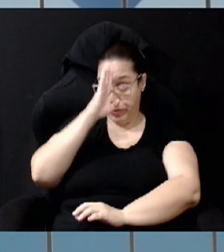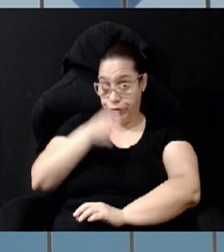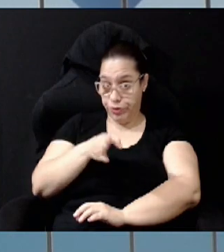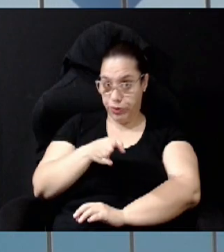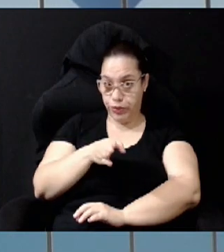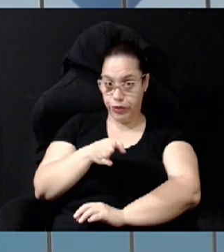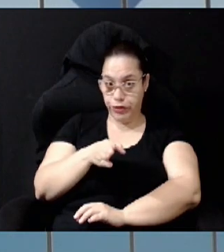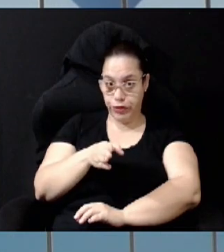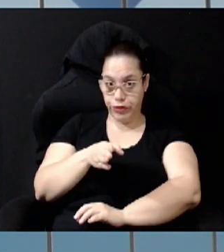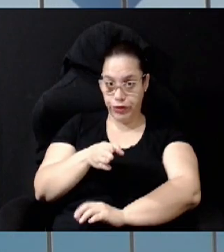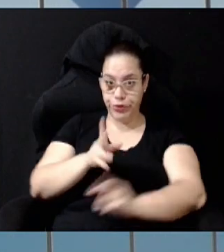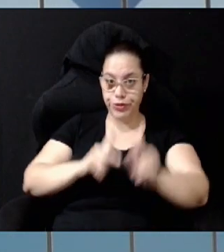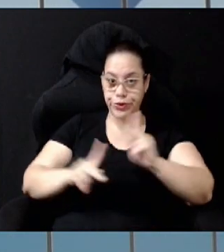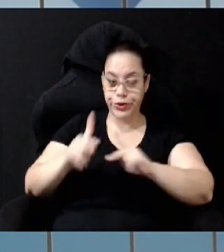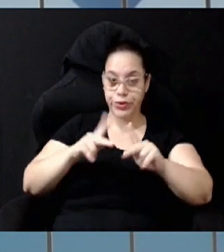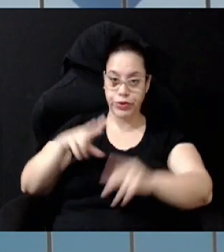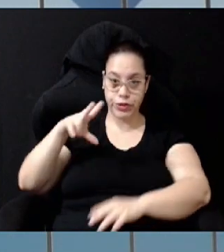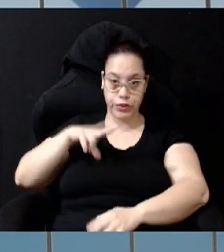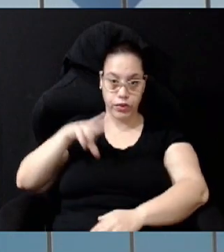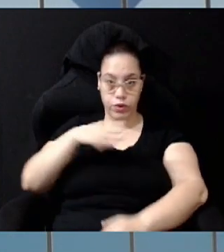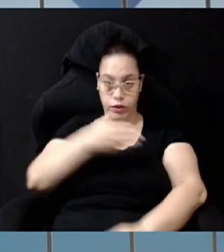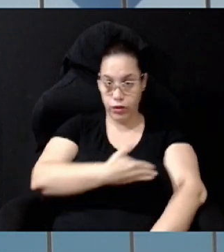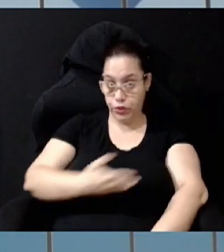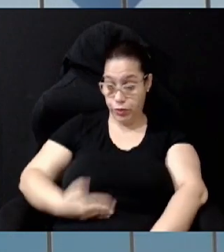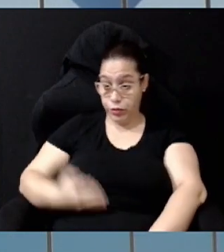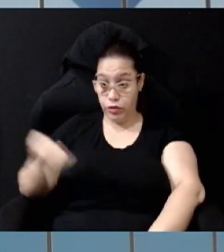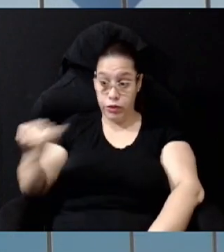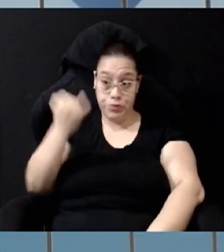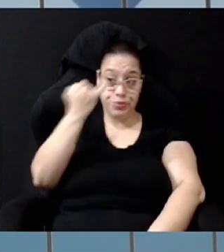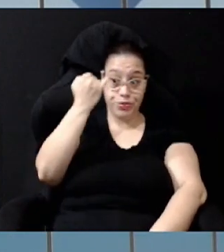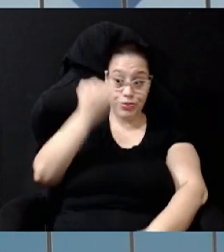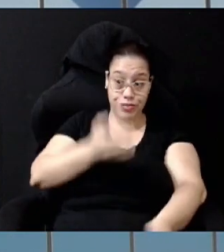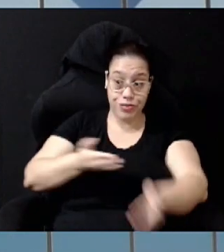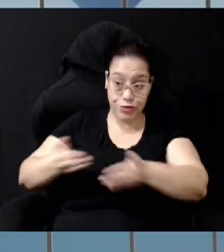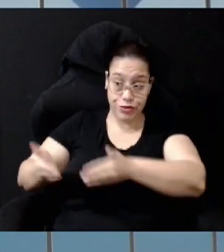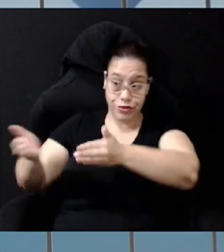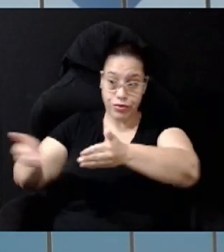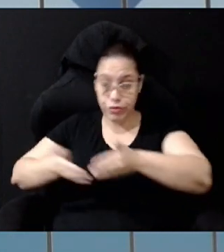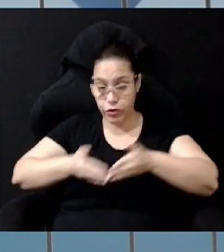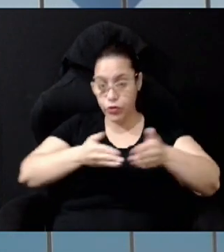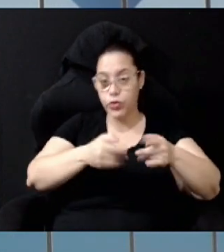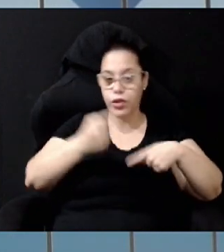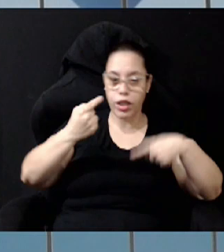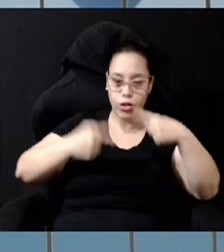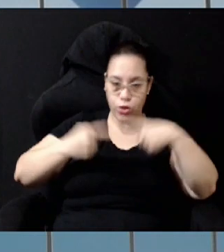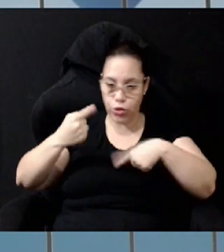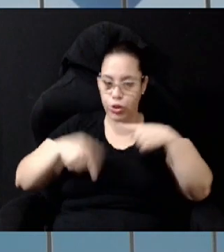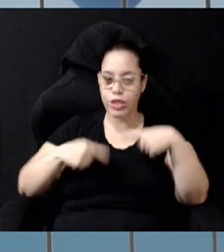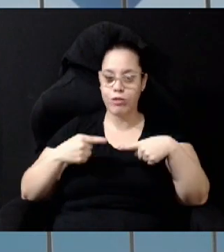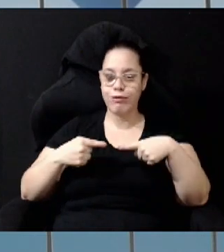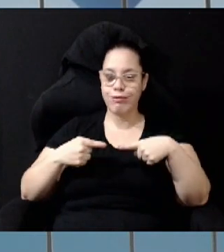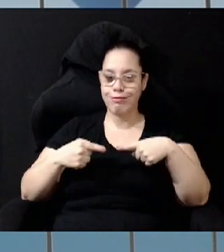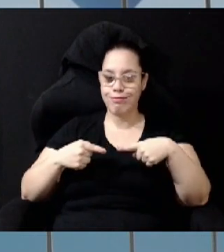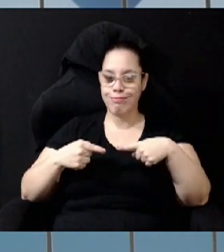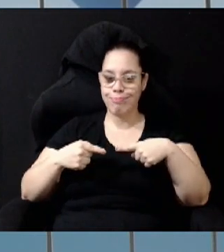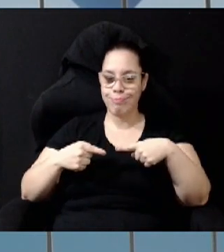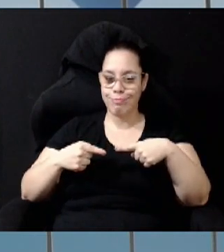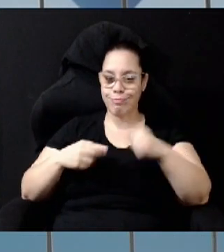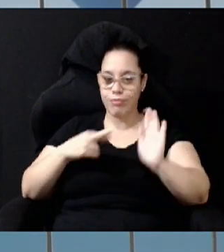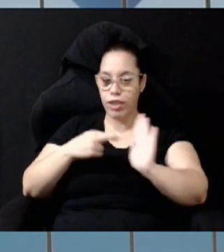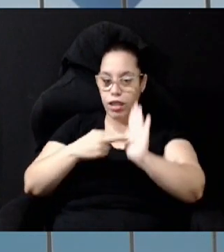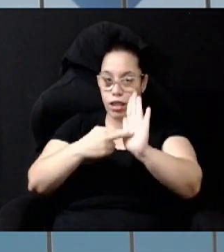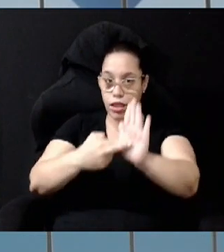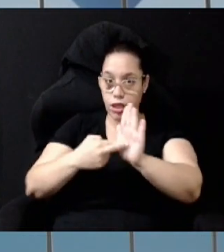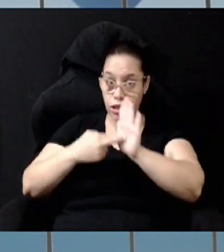do privado e da importância de você levar essa discussão. Então, né, eu até representando uma